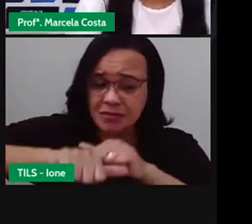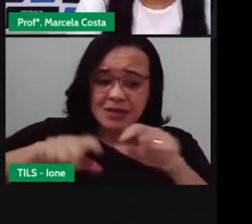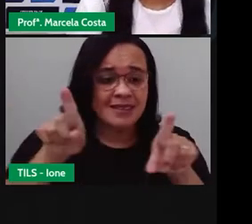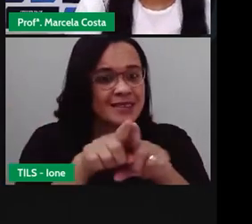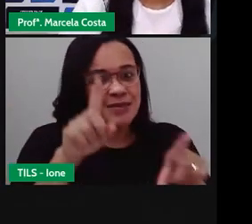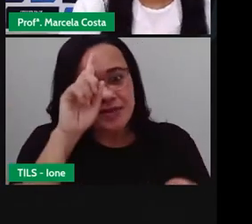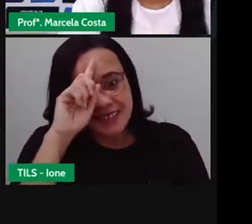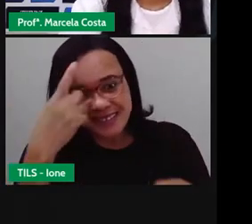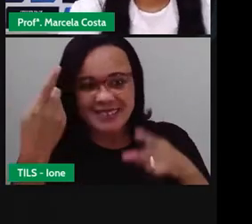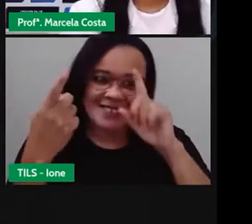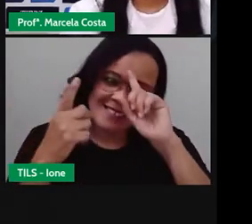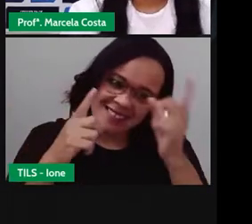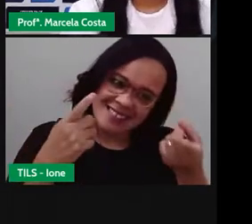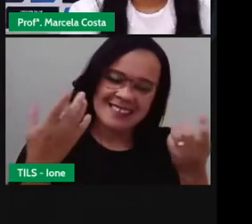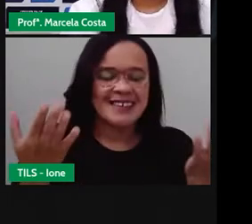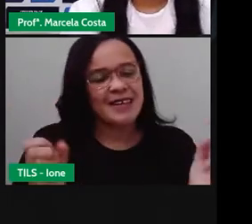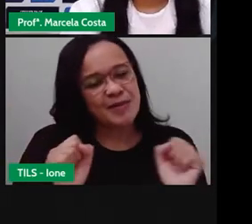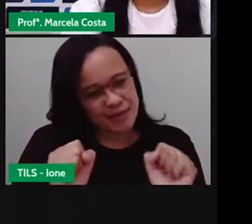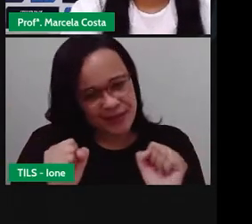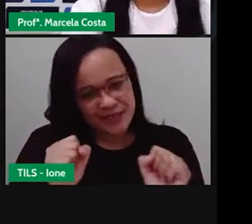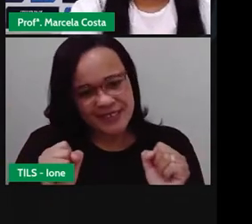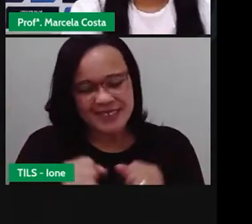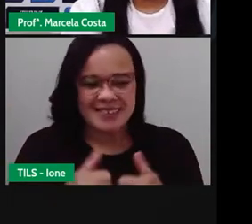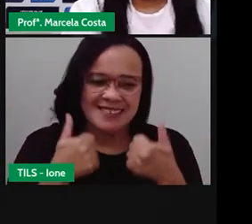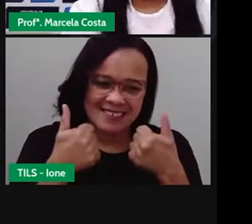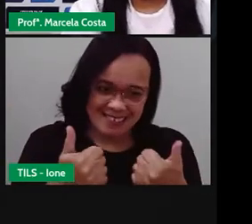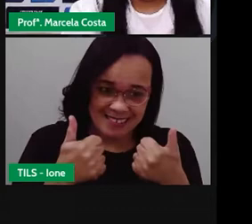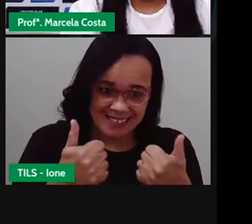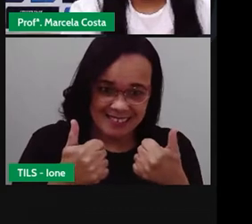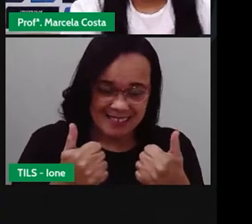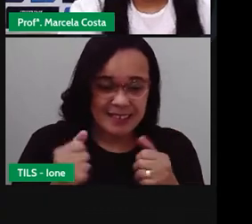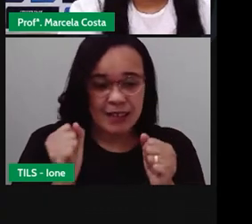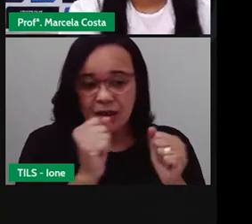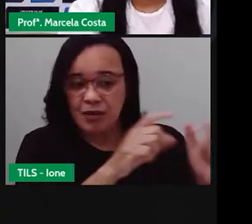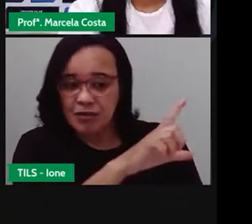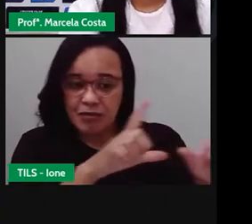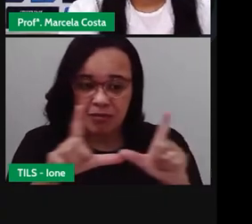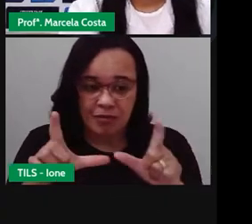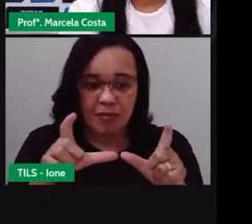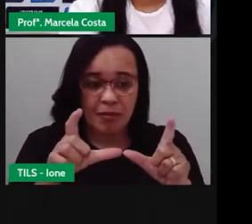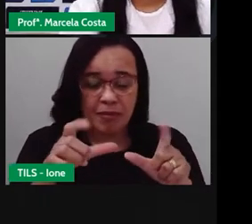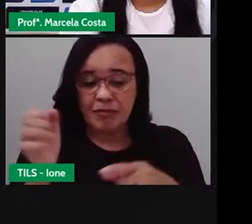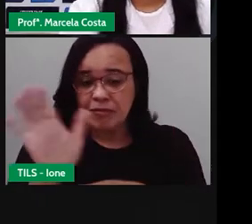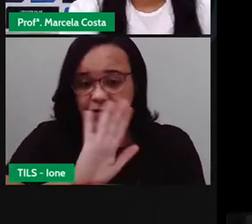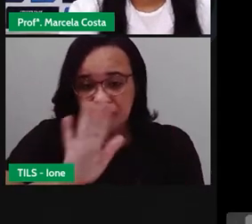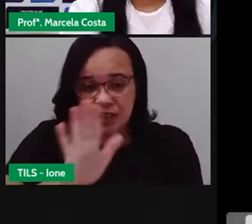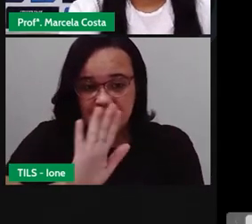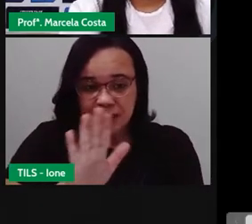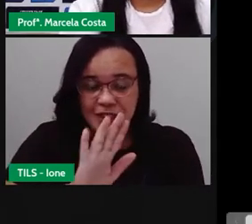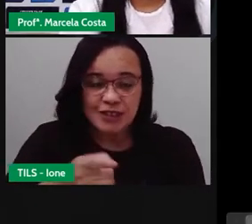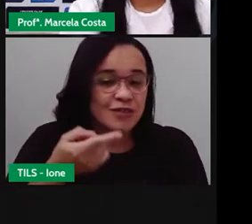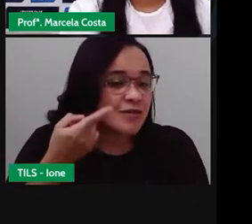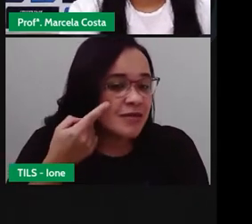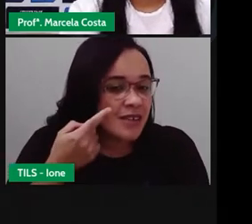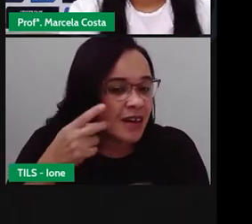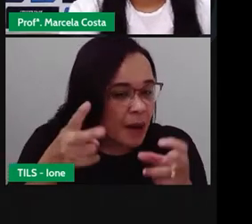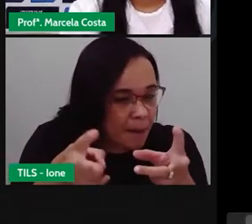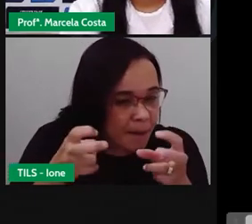bom? Vou te mostrar uma parte desse vídeo para que você possa ver como é que